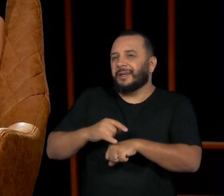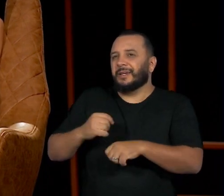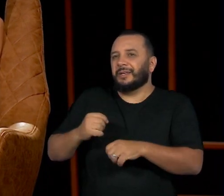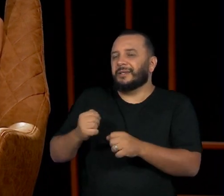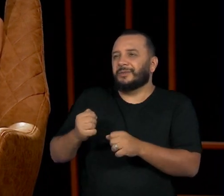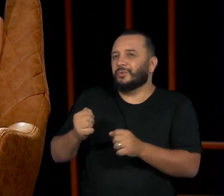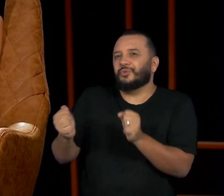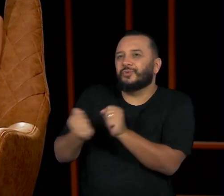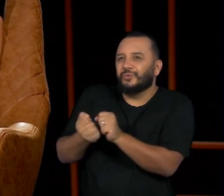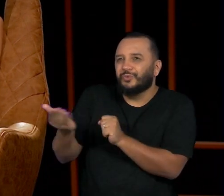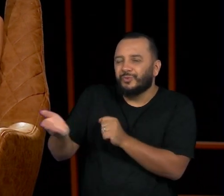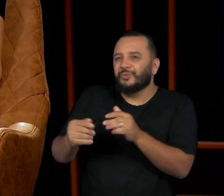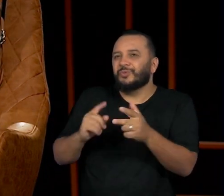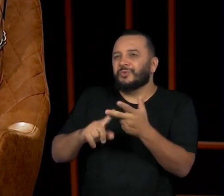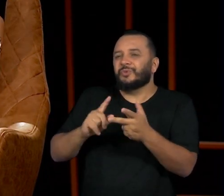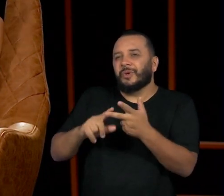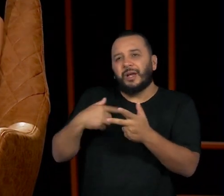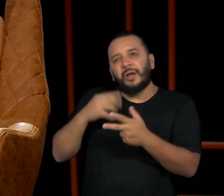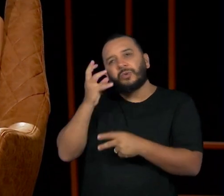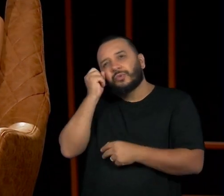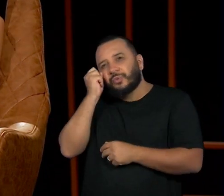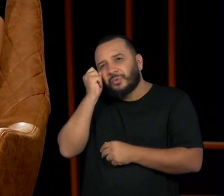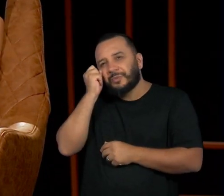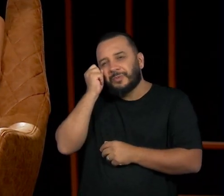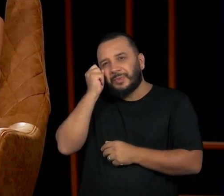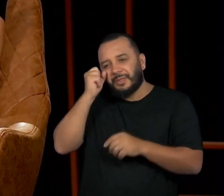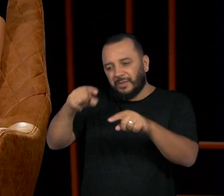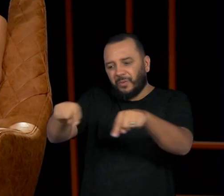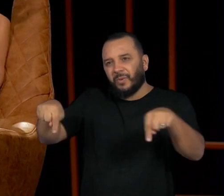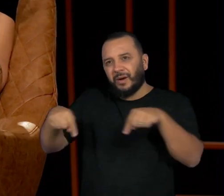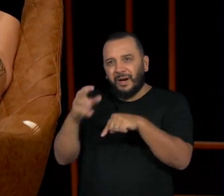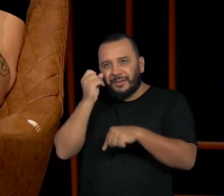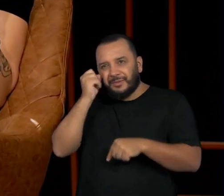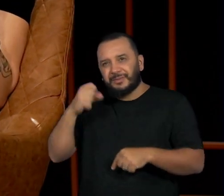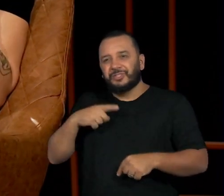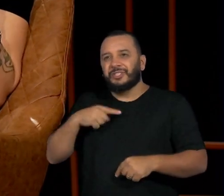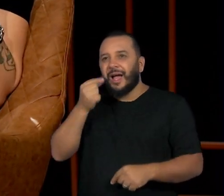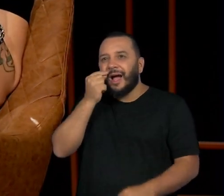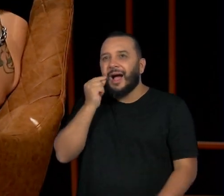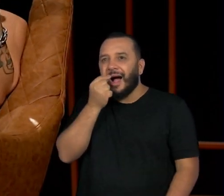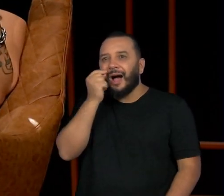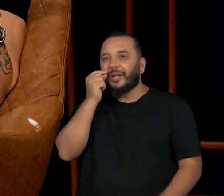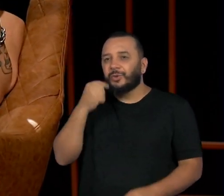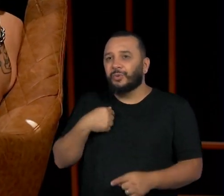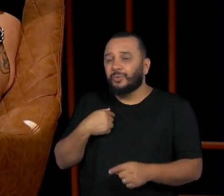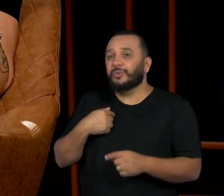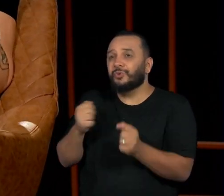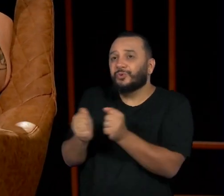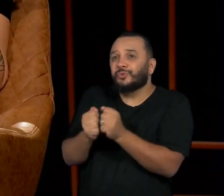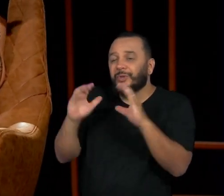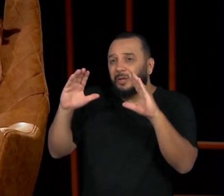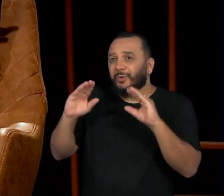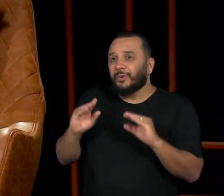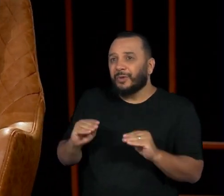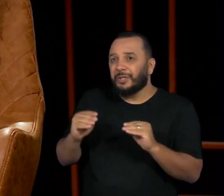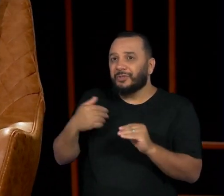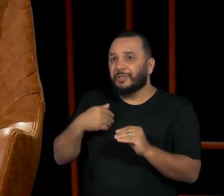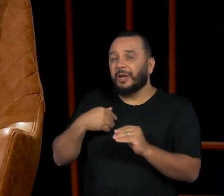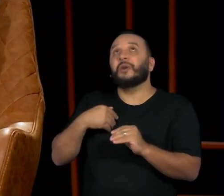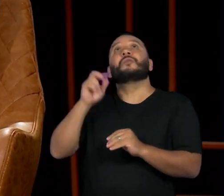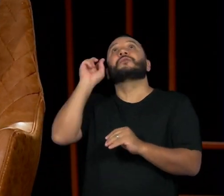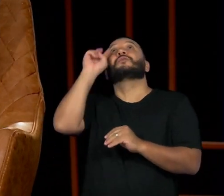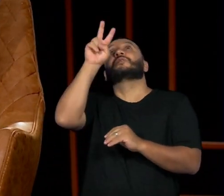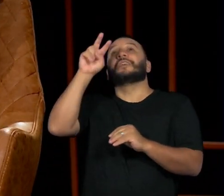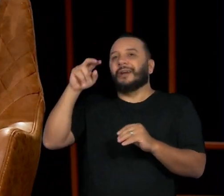tinha janela, que os ratos, eu lembro que os ratos, vamos dizer assim, os ratos me faziam companhia à noite no forro do teto.